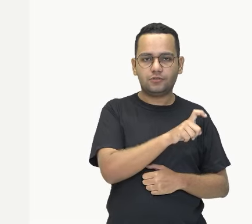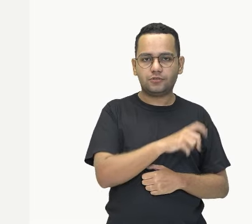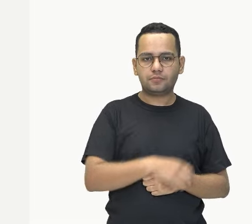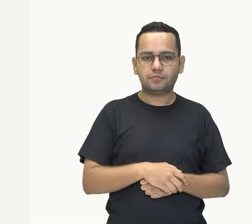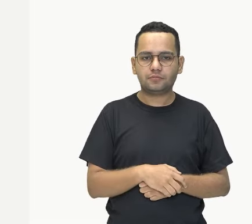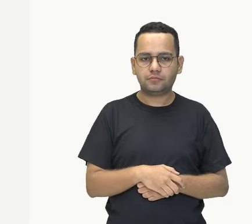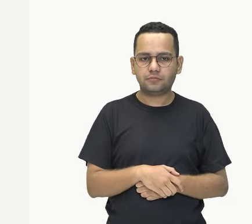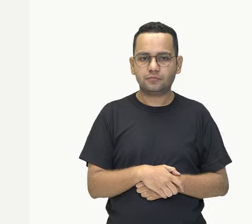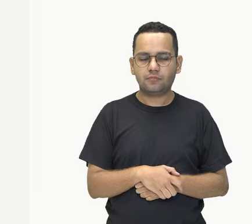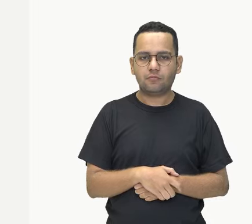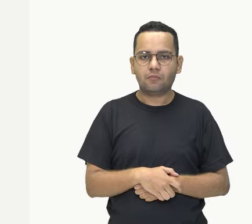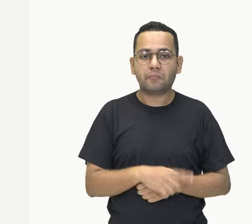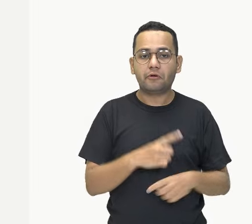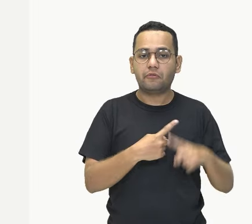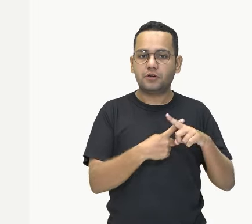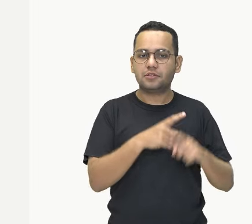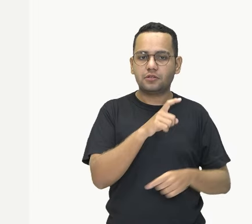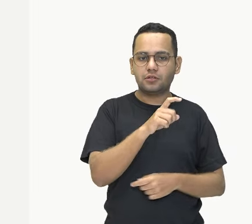vezes